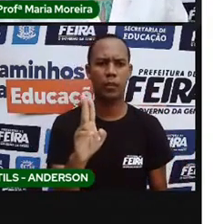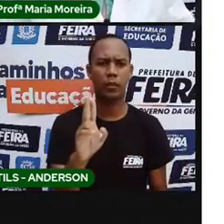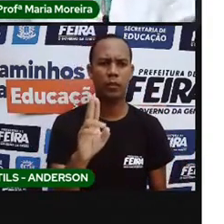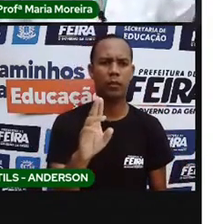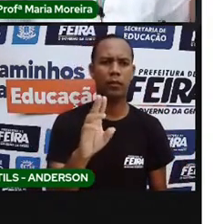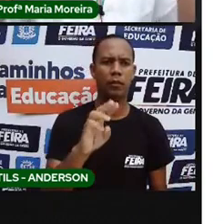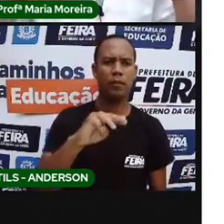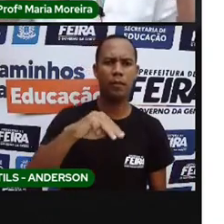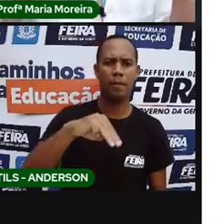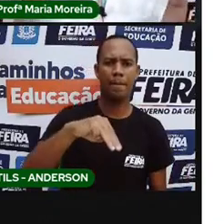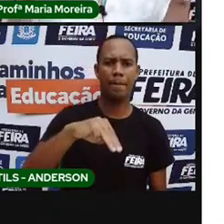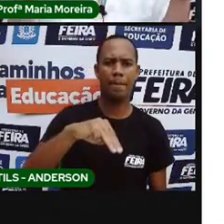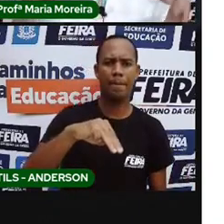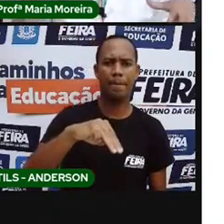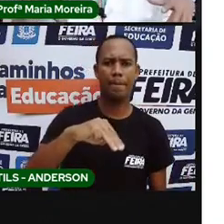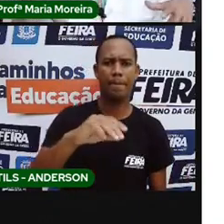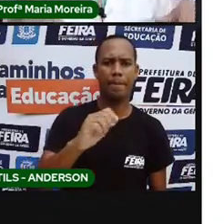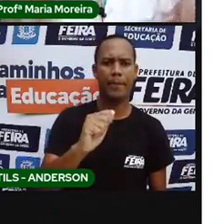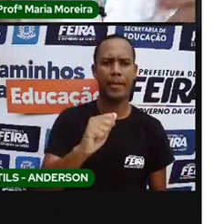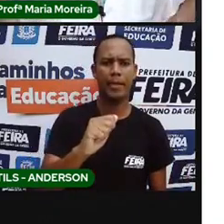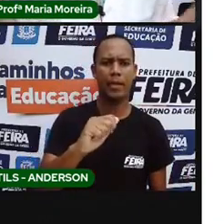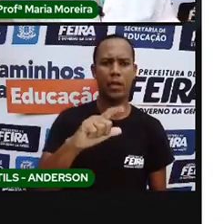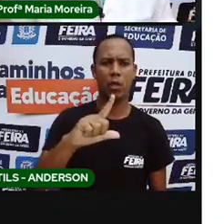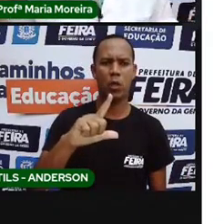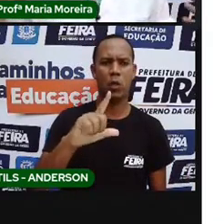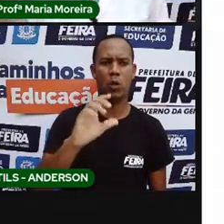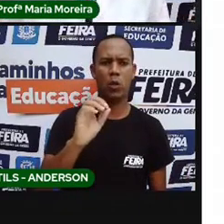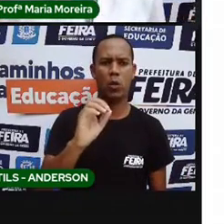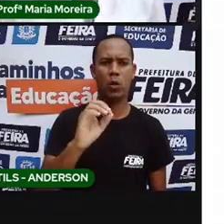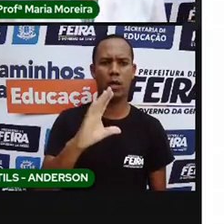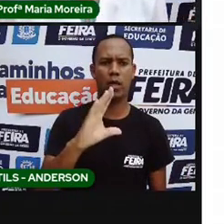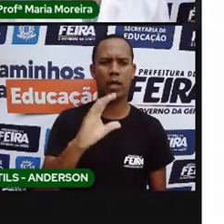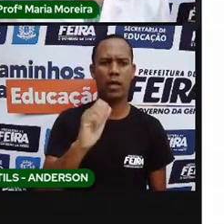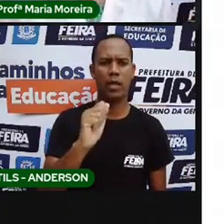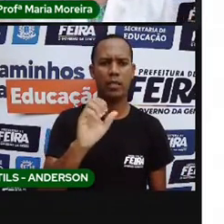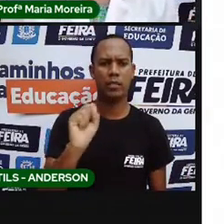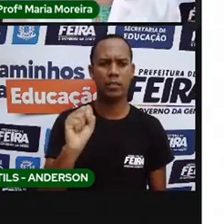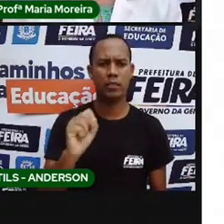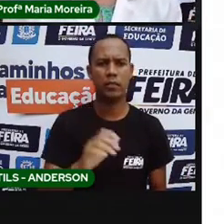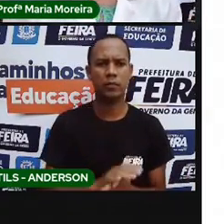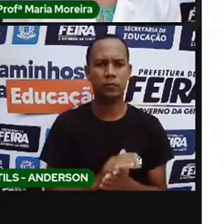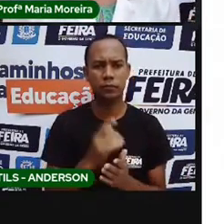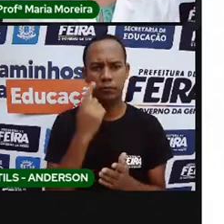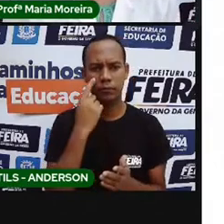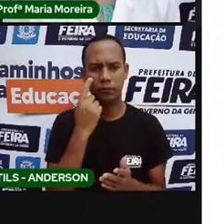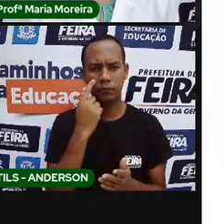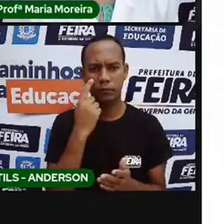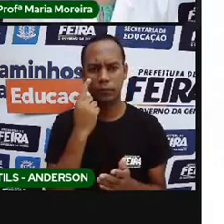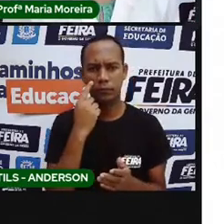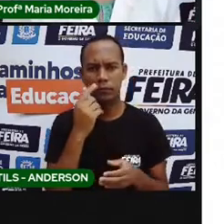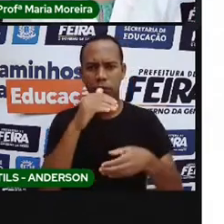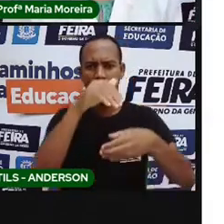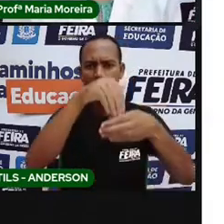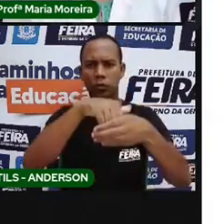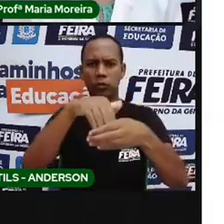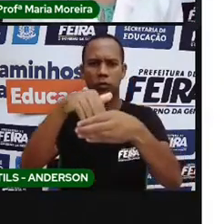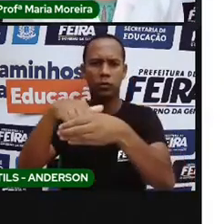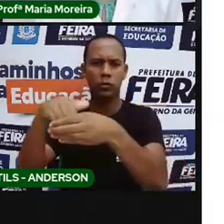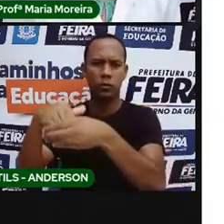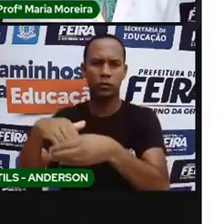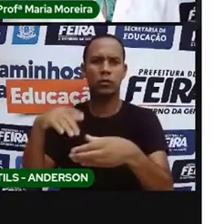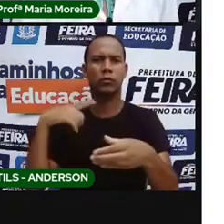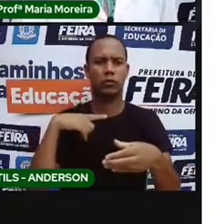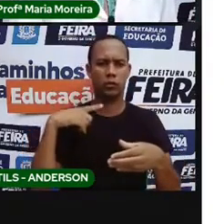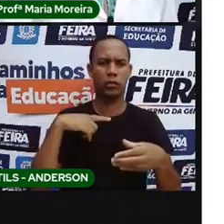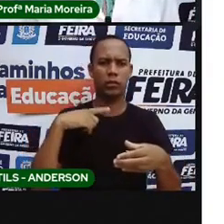a ver o quê? Aquela oca que é a casa individual. E a casa específica que existem, na verdade, tribos indígenas, que